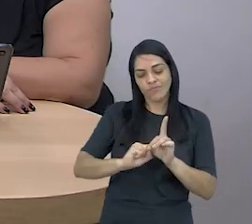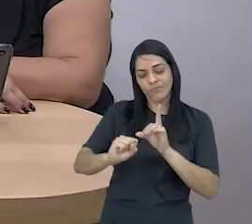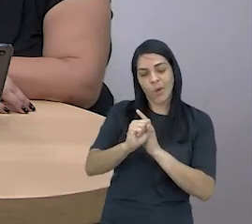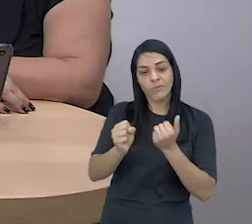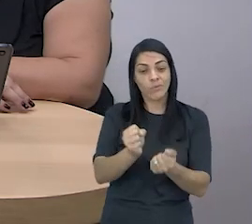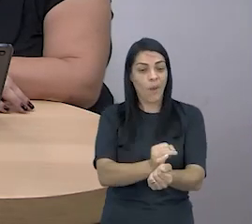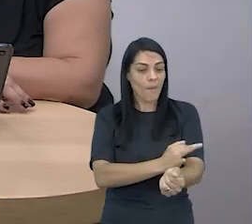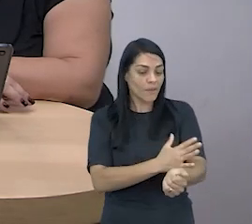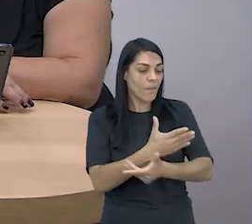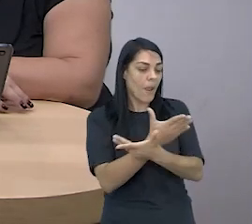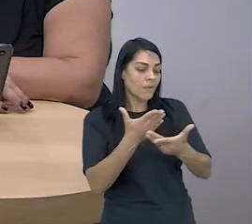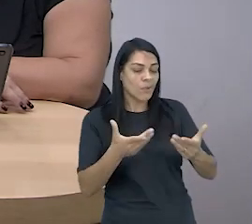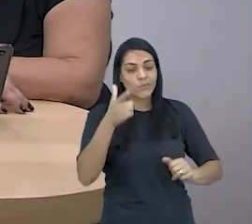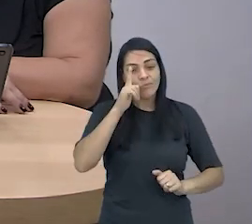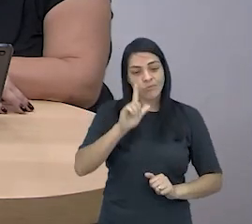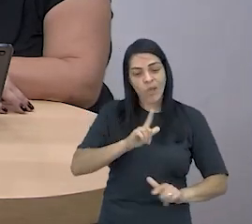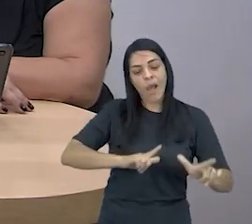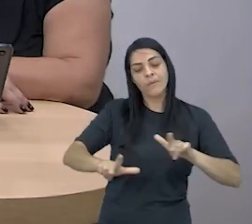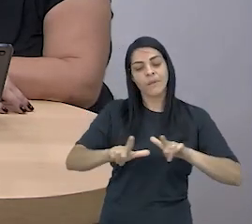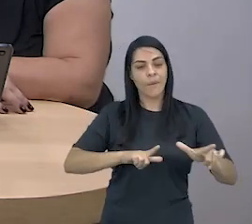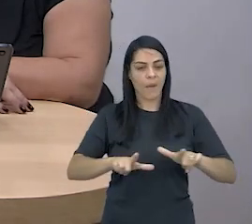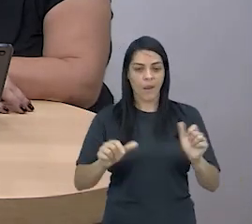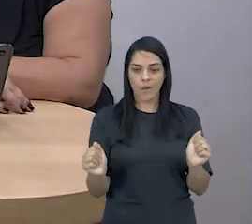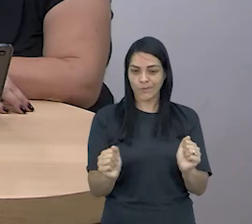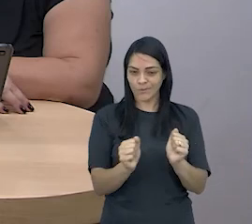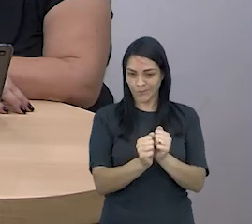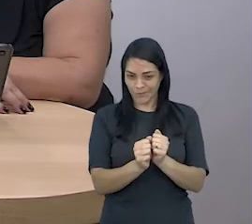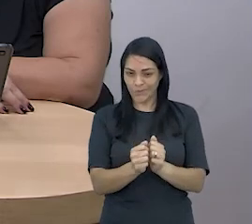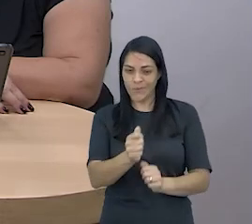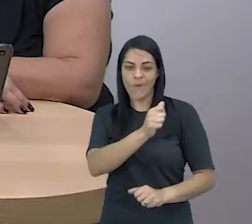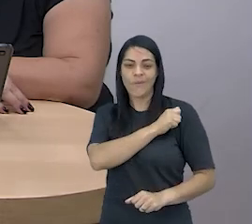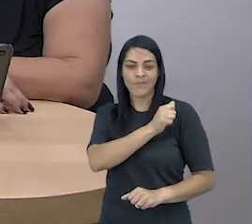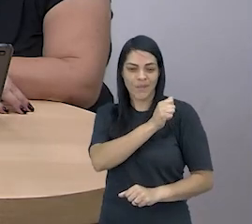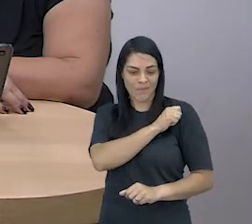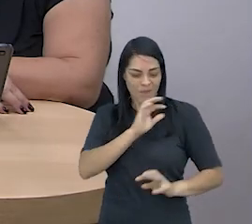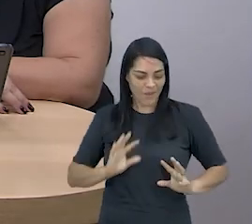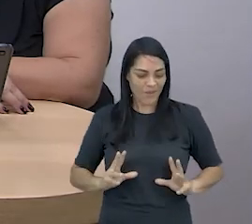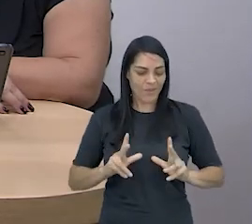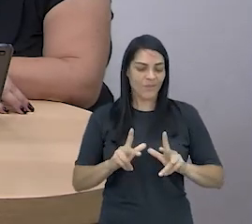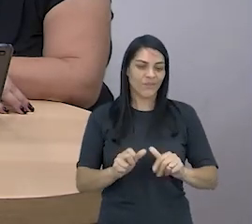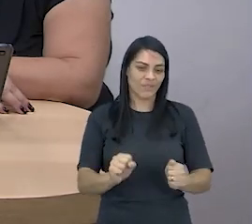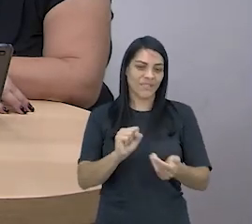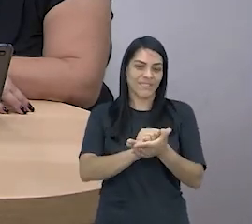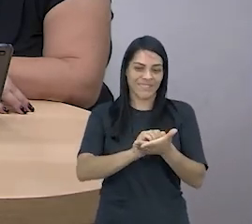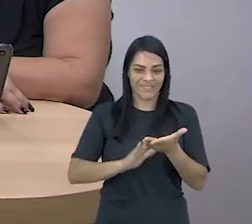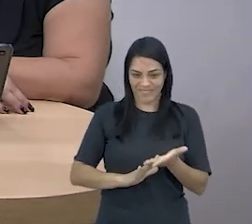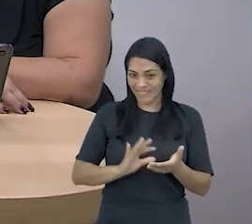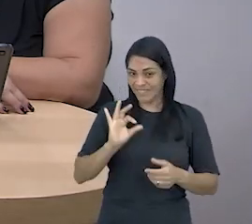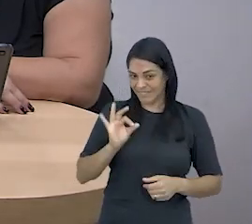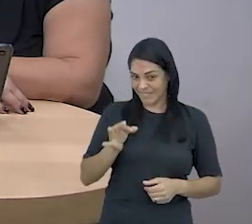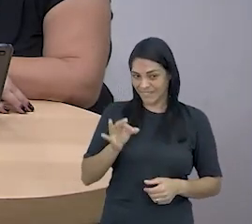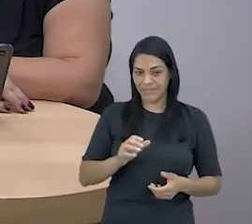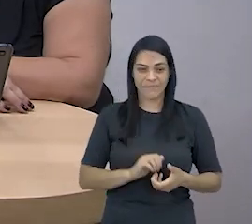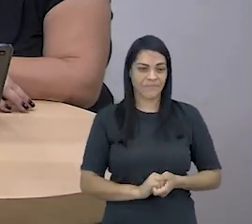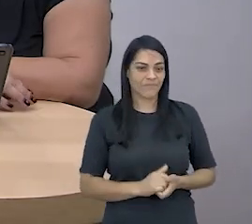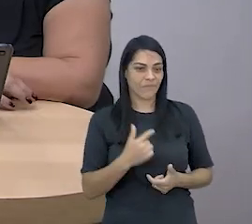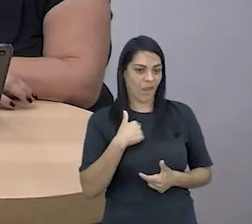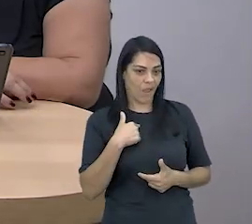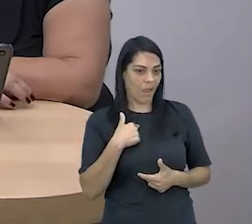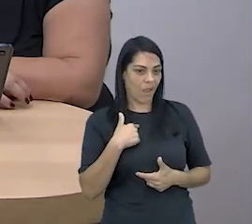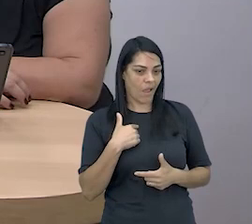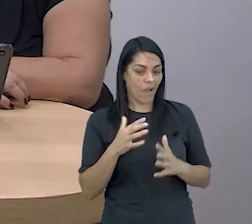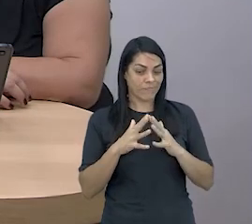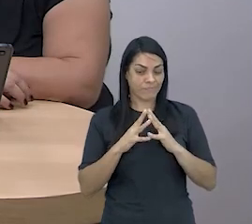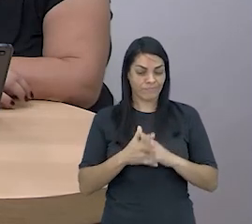socioemocional para que a gente possa trabalhar com os nossos pequenos, todas essas atividades. Ale, eu tô meio confusa